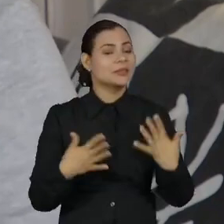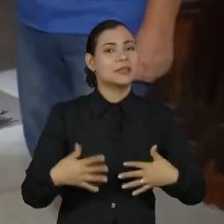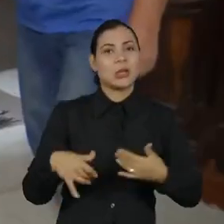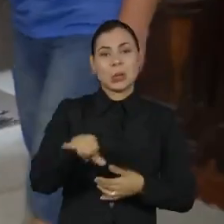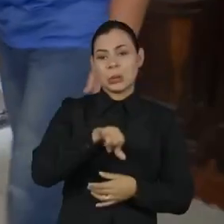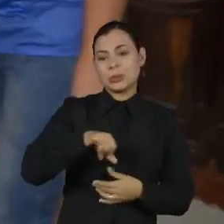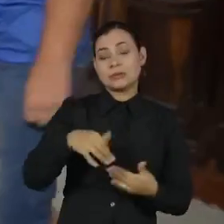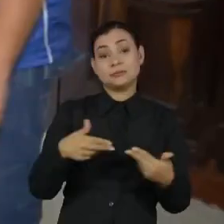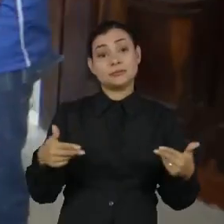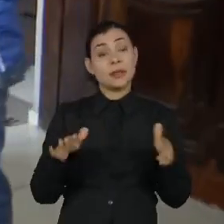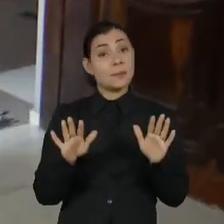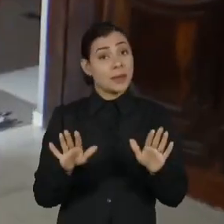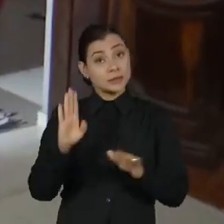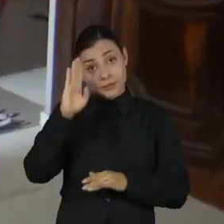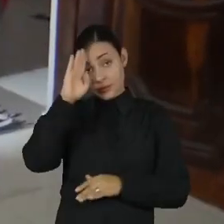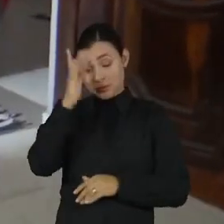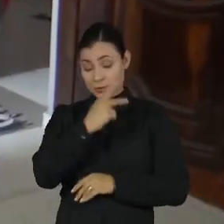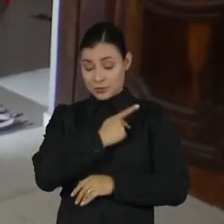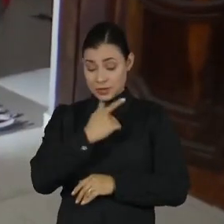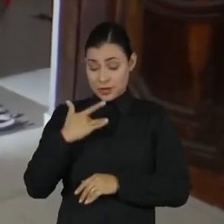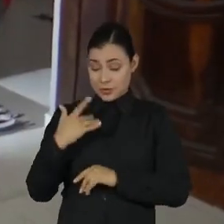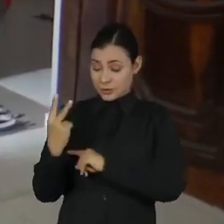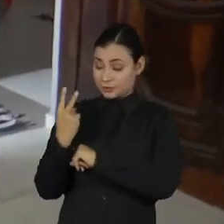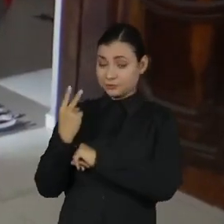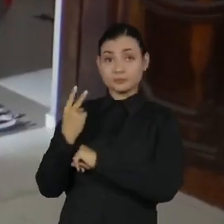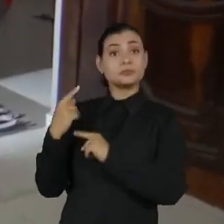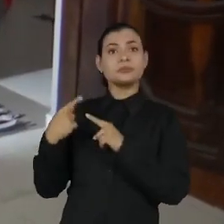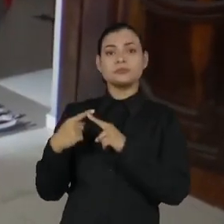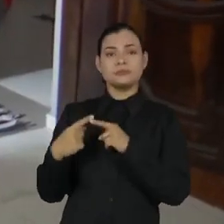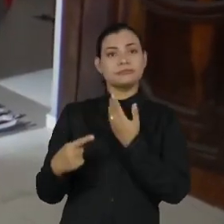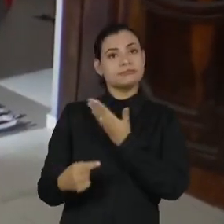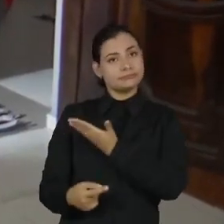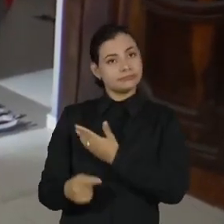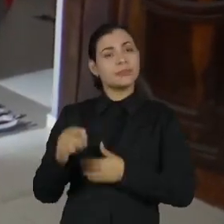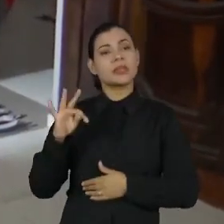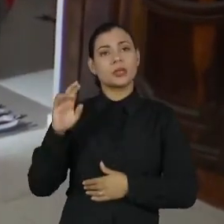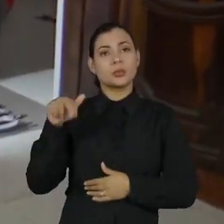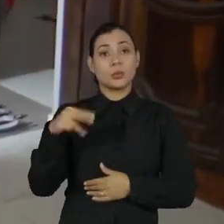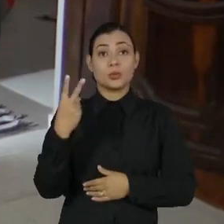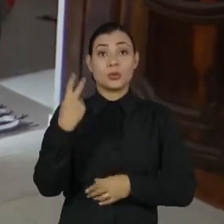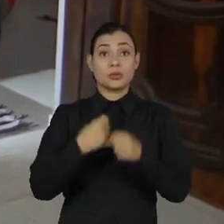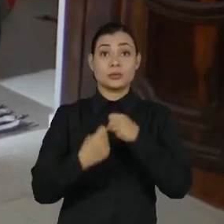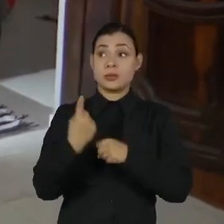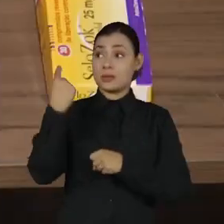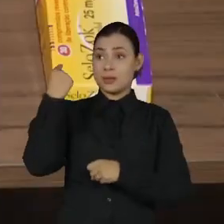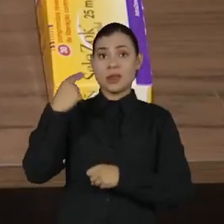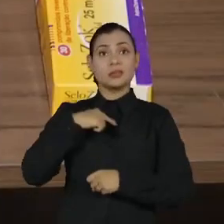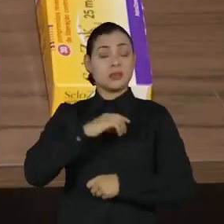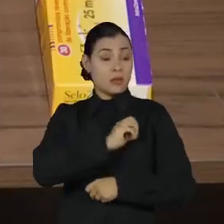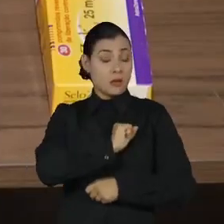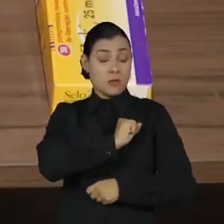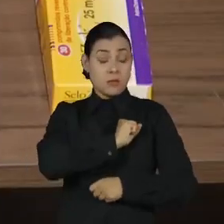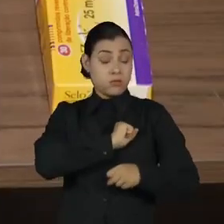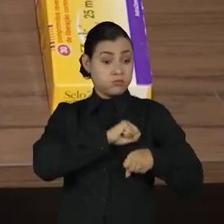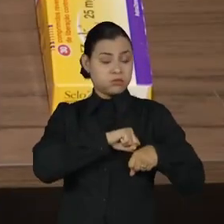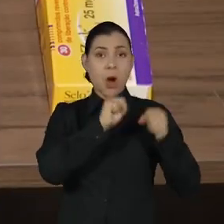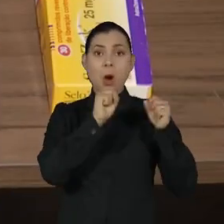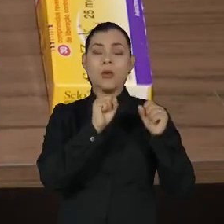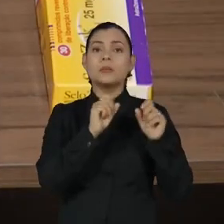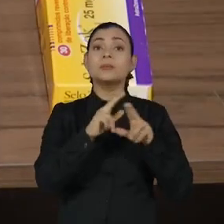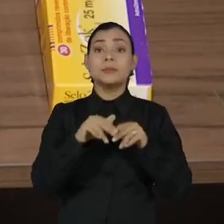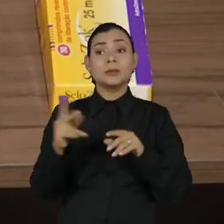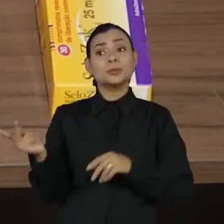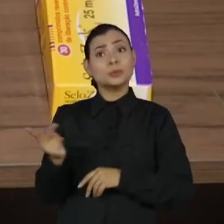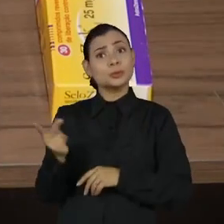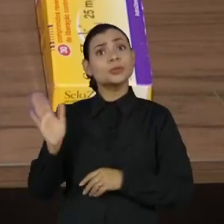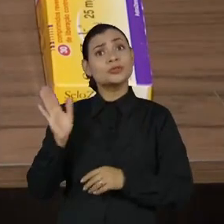gordurosas, né? O maior cuidado com a saúde veio depois do infarto que Newton sofreu há 2 anos. Mas ambos já tomavam remédio para